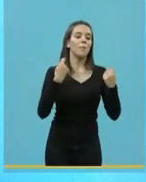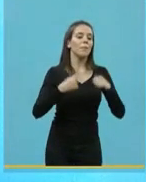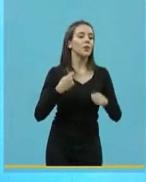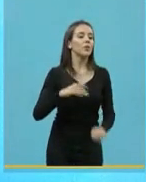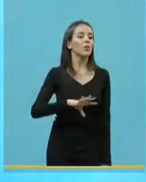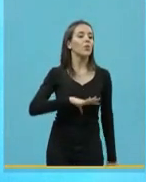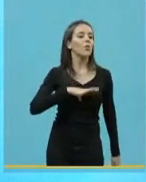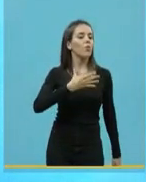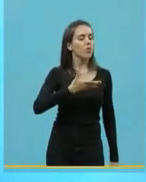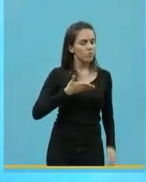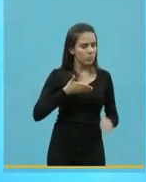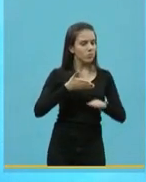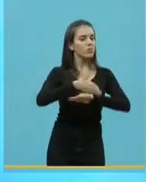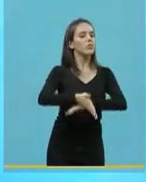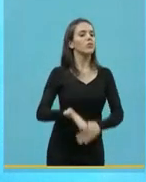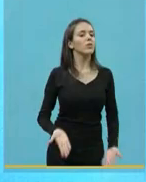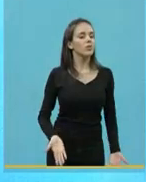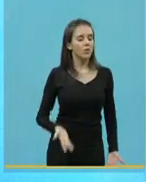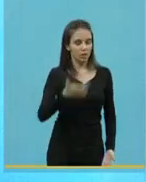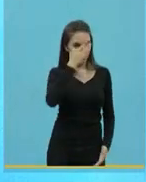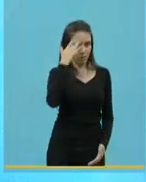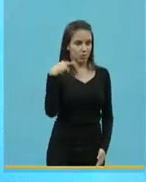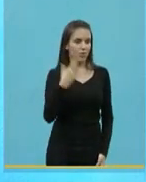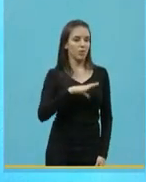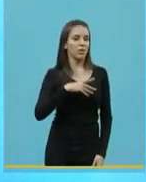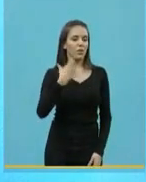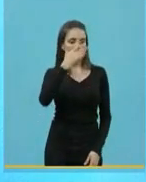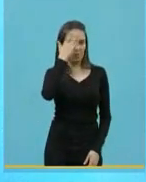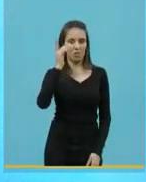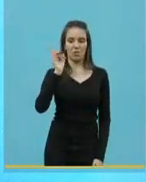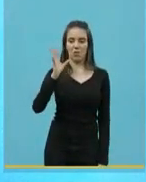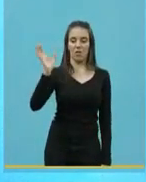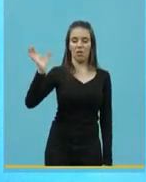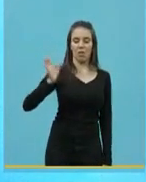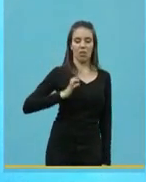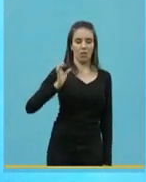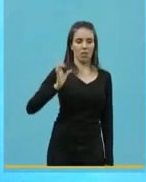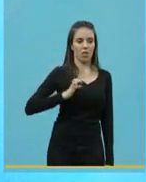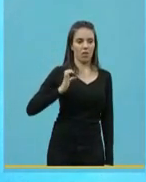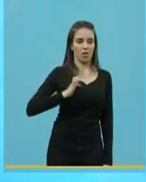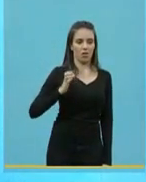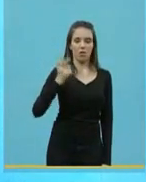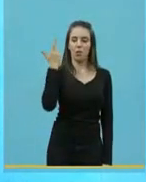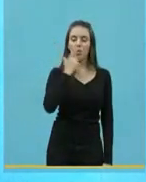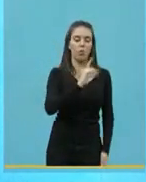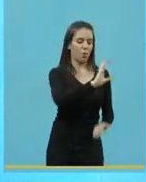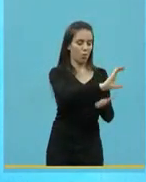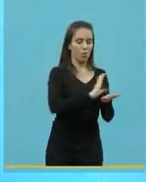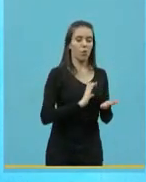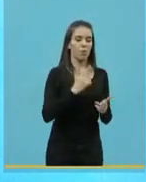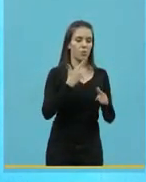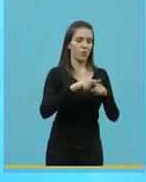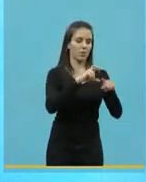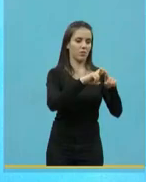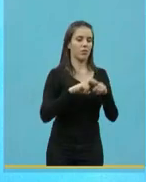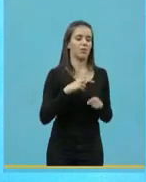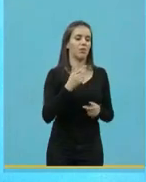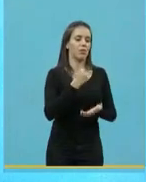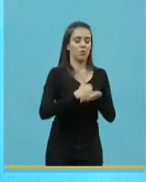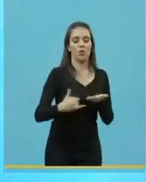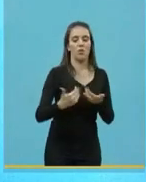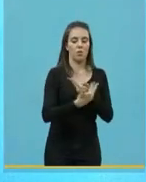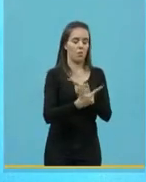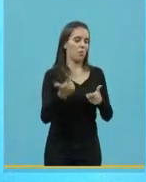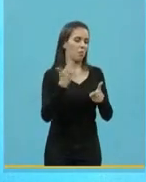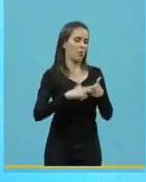de enfrentar o sistema o sistema que lucra e ganha com a violência o verdadeiro comando do crime organizado